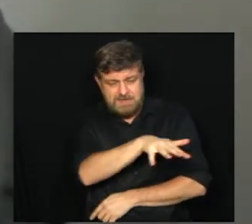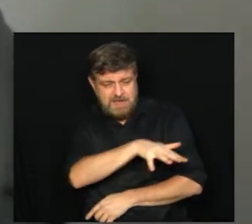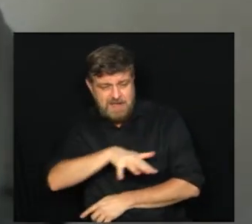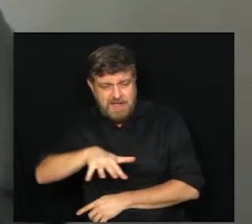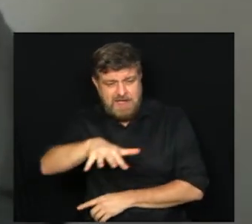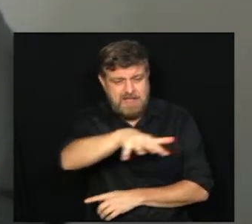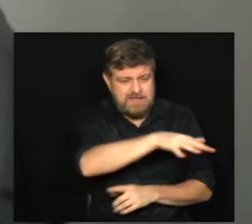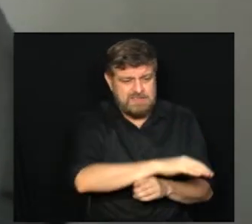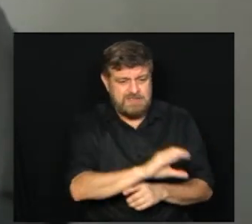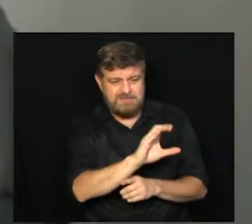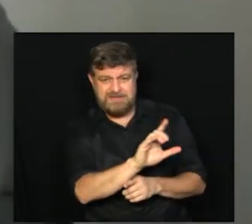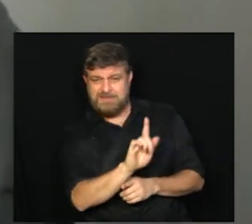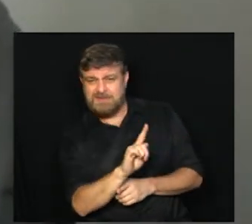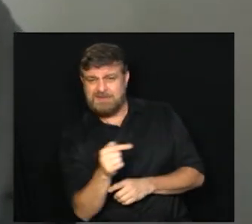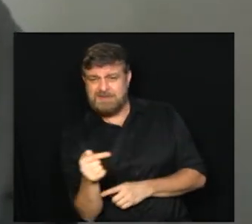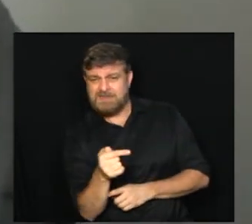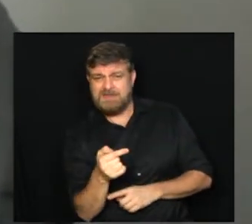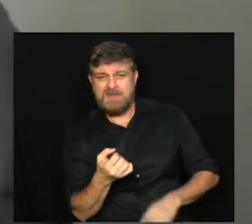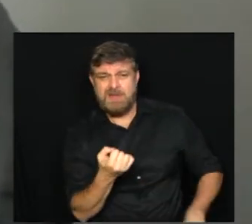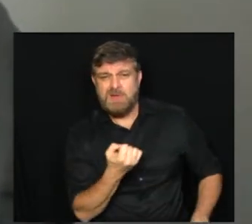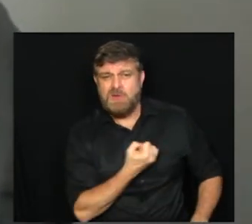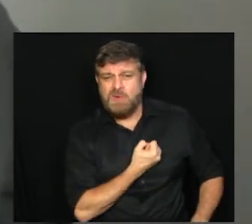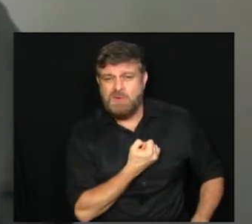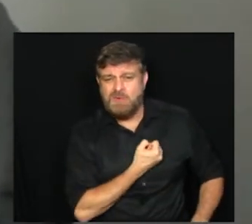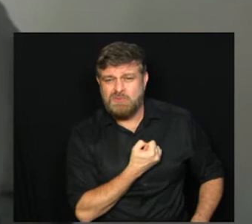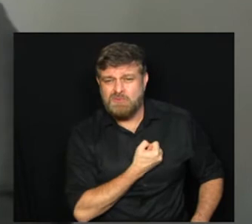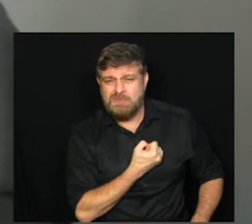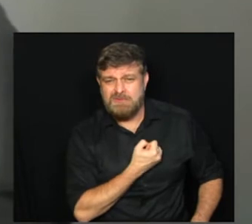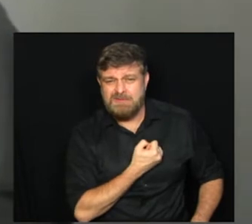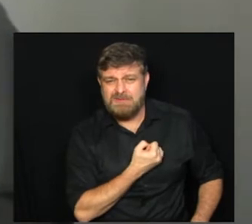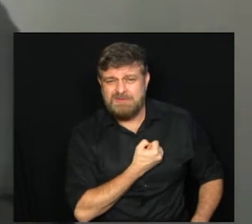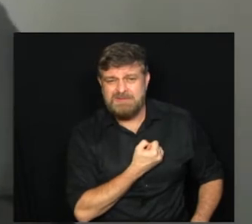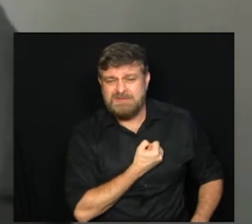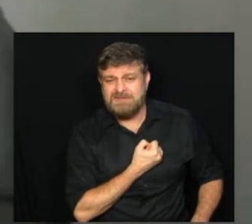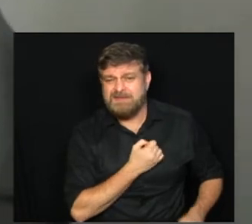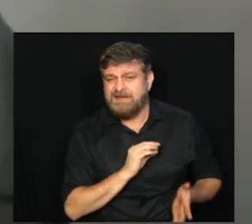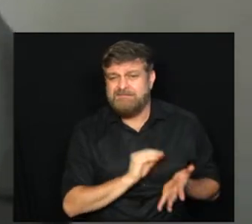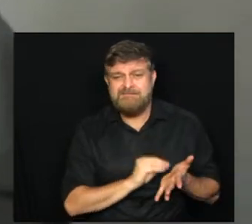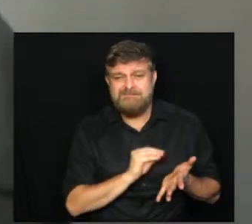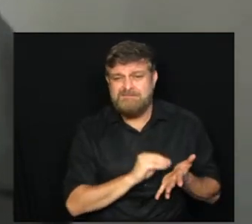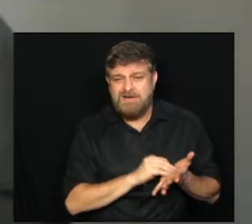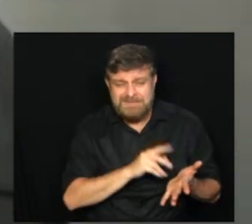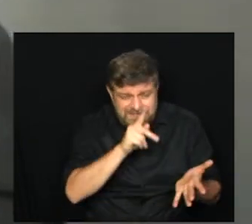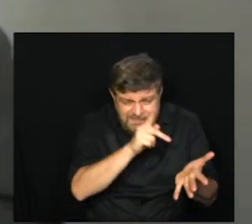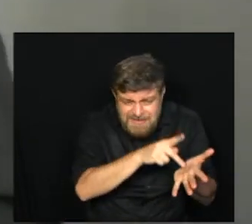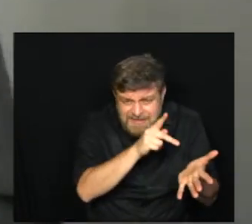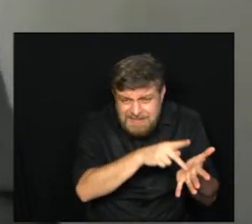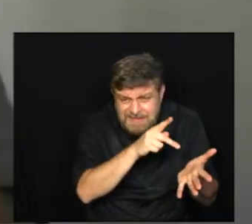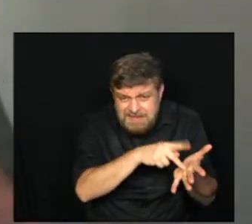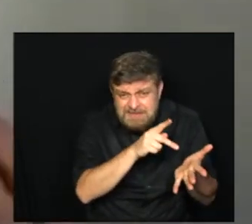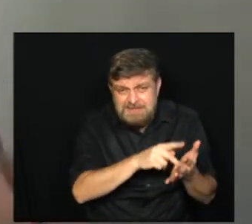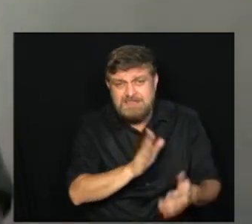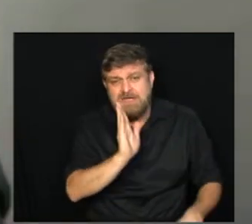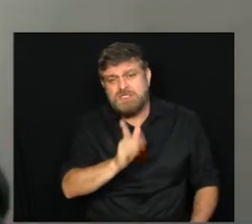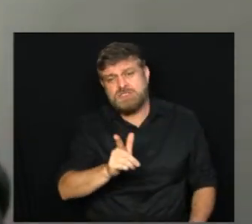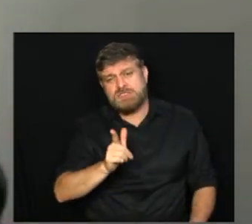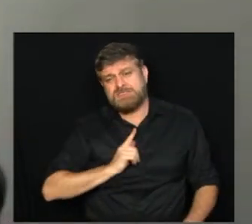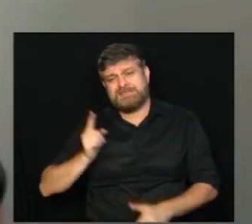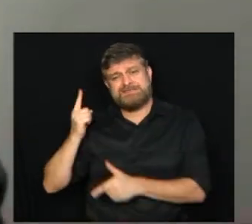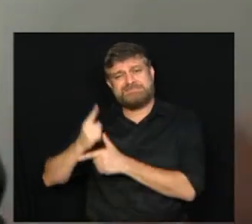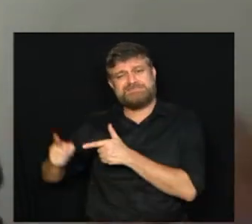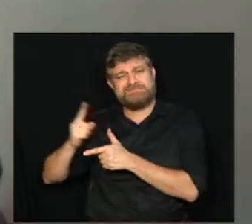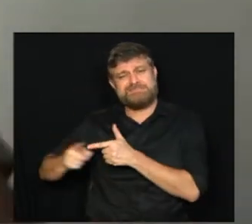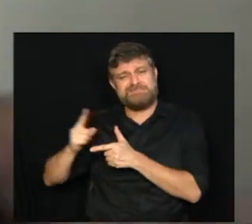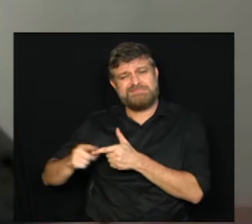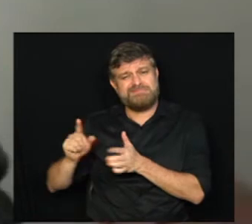tenho certeza que são números subnotificados. Porque já tínhamos esse problema